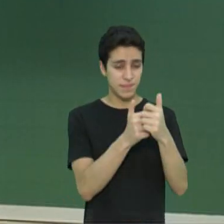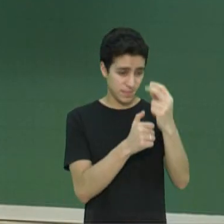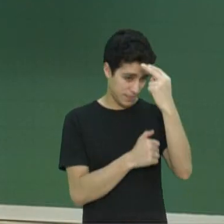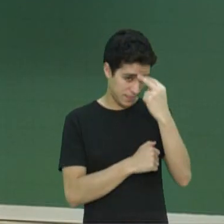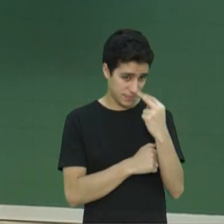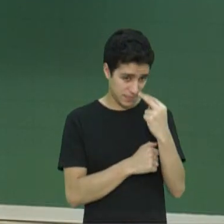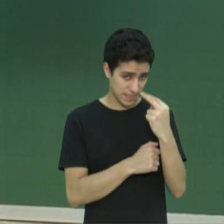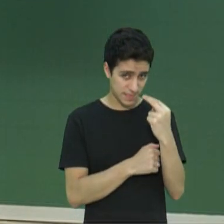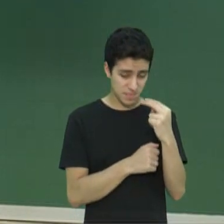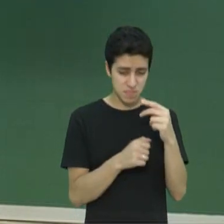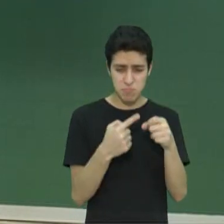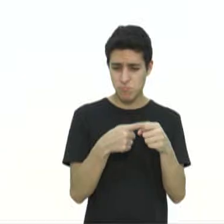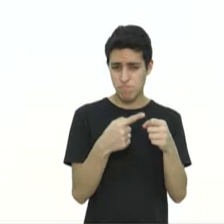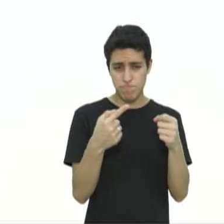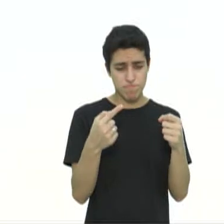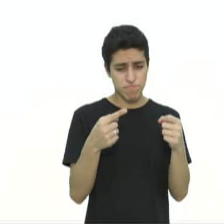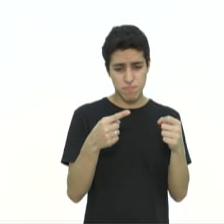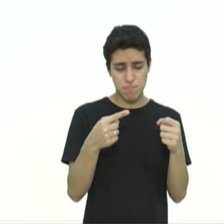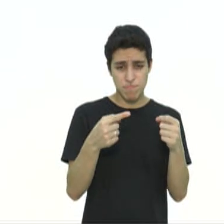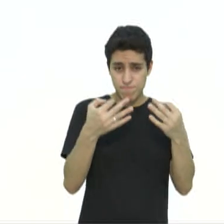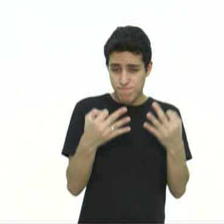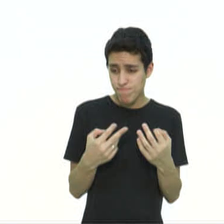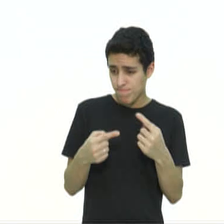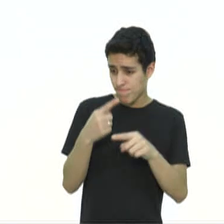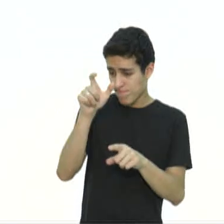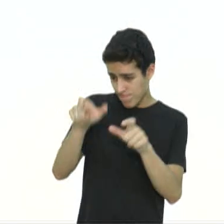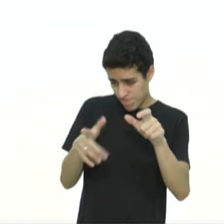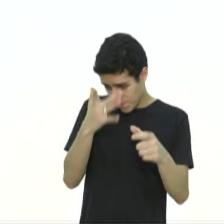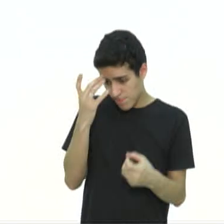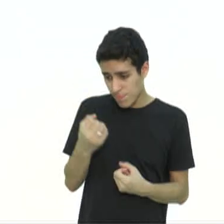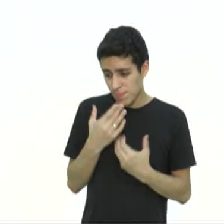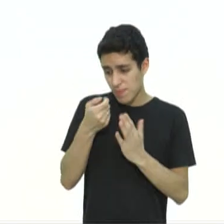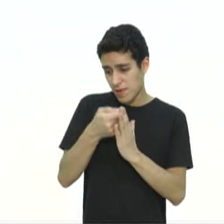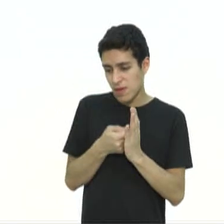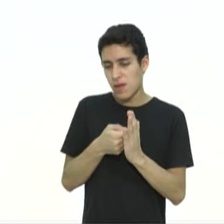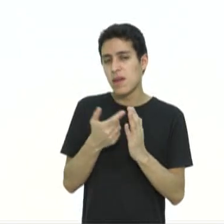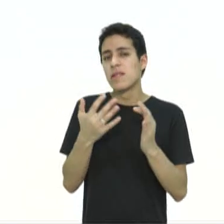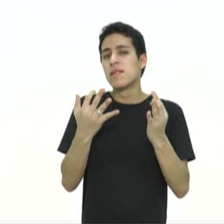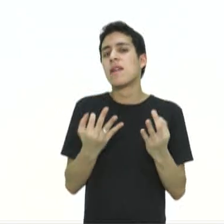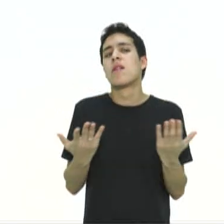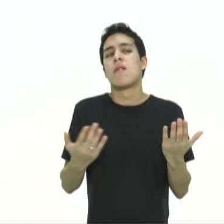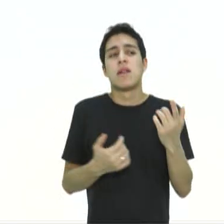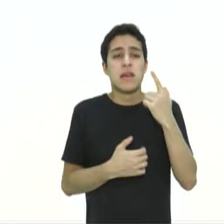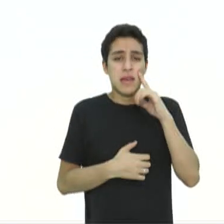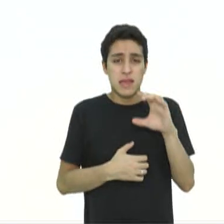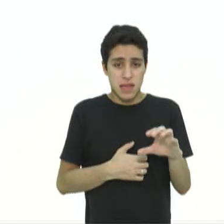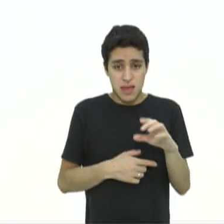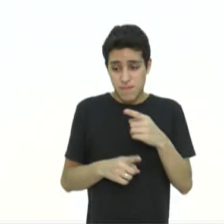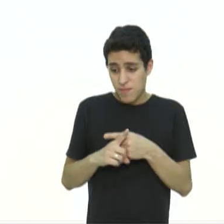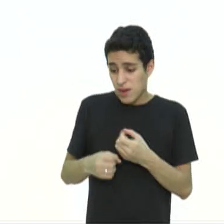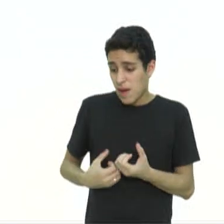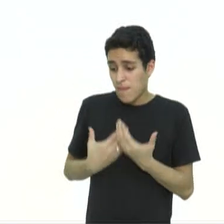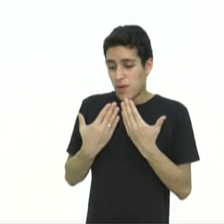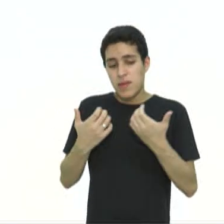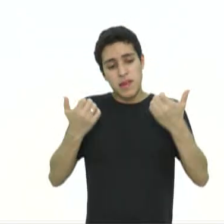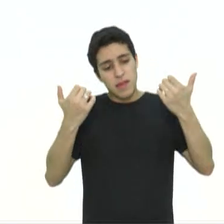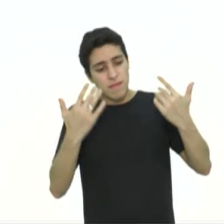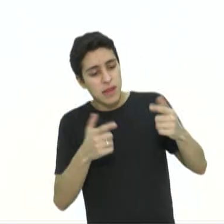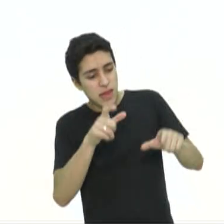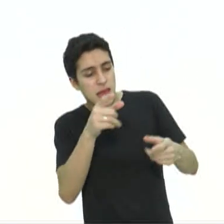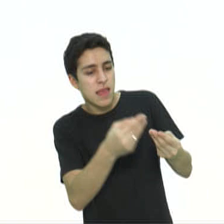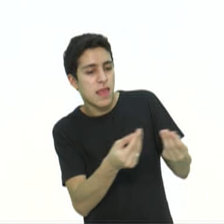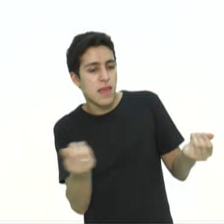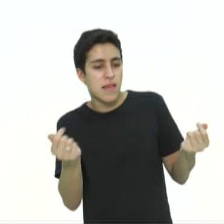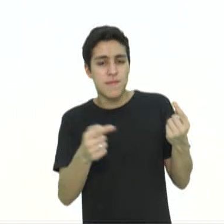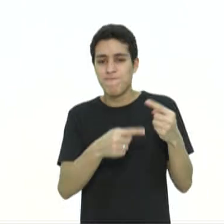tem lugar para os poetas? Resposta da atividade, letra C. A poesia, por narrar o sensível, se afasta